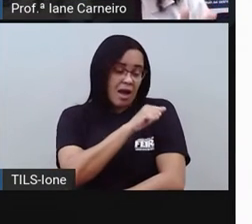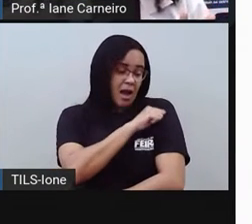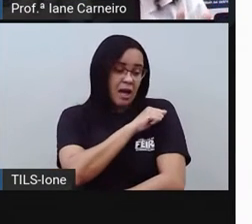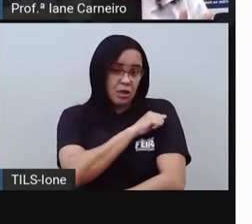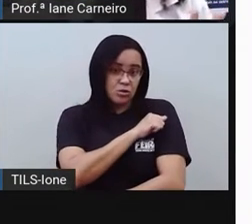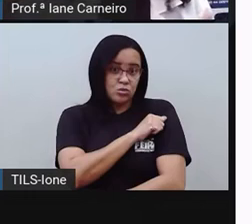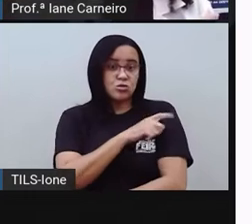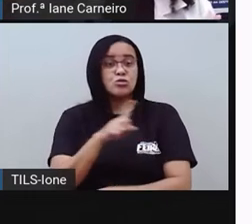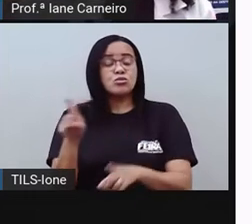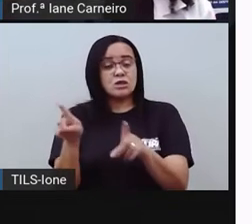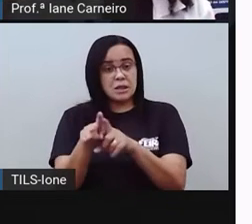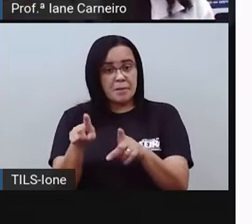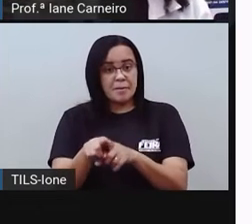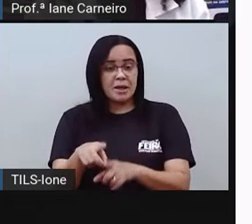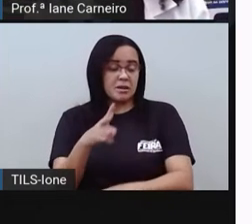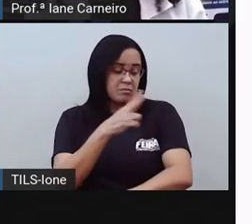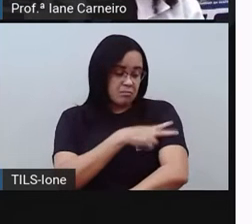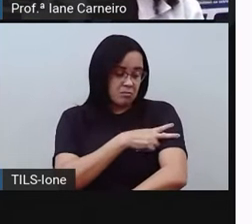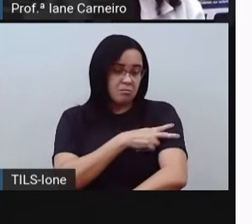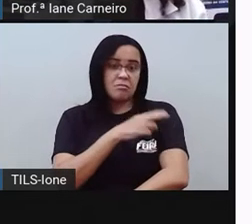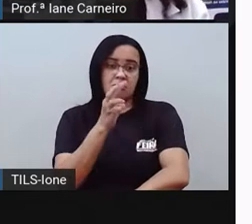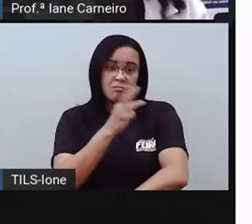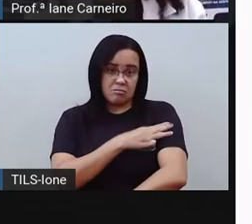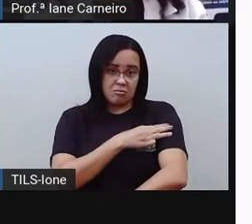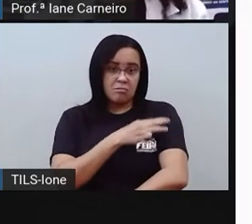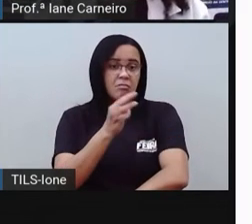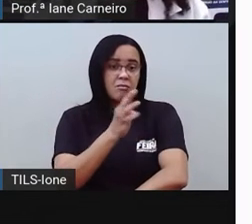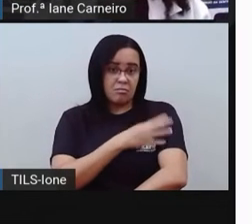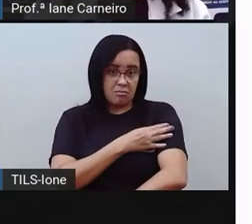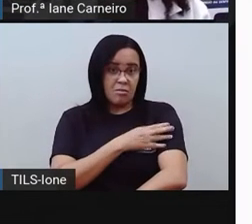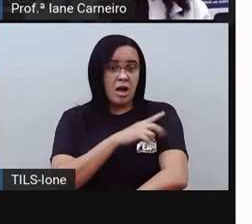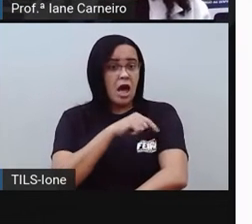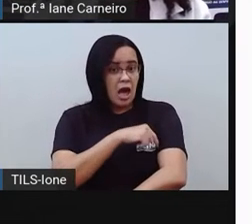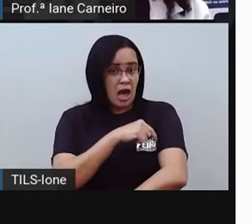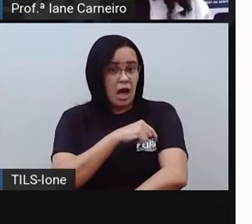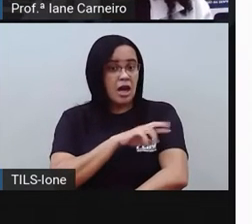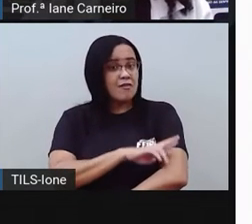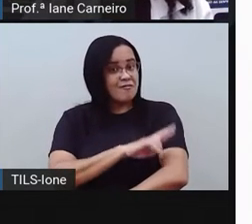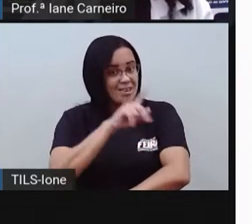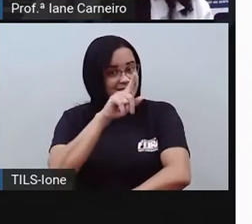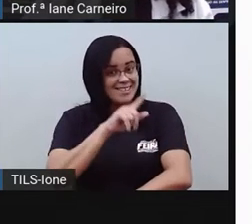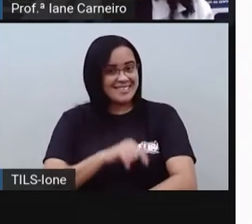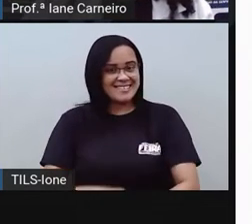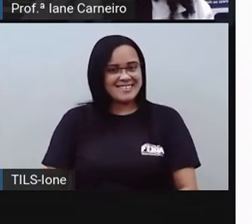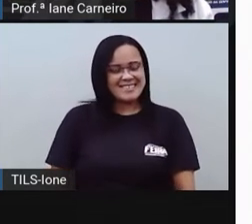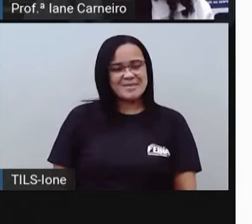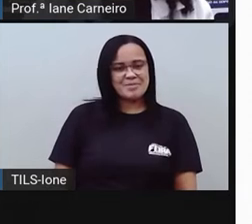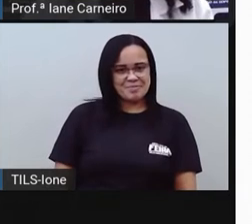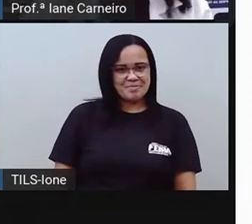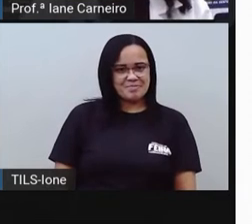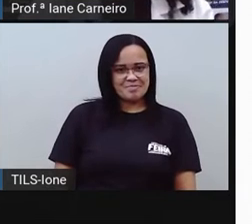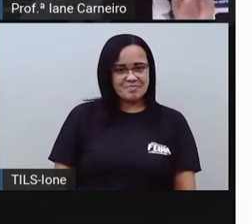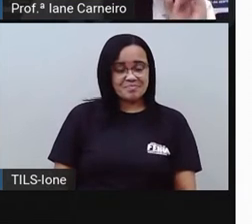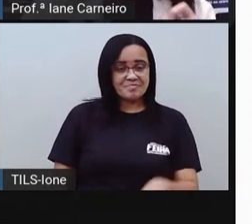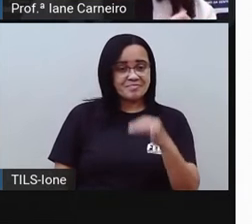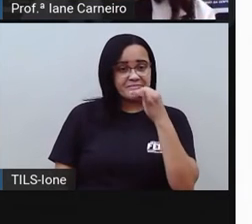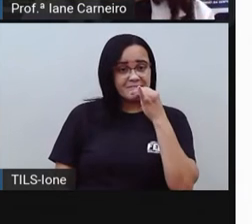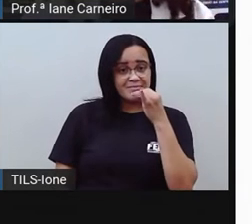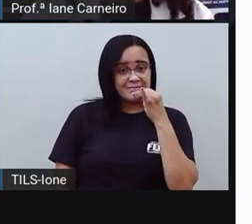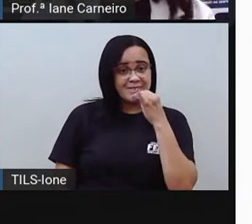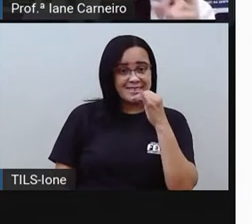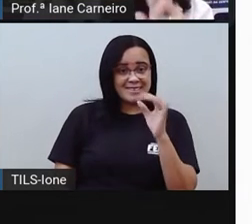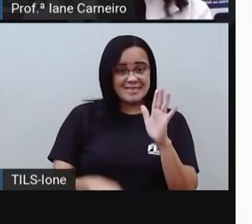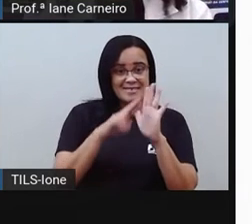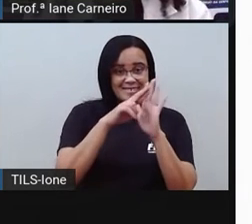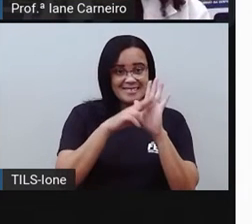segundo ano são diferentes, né? Então, olha só, uma das regras, eu posso fazer uma